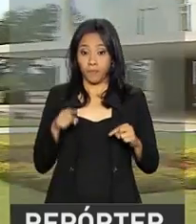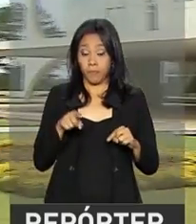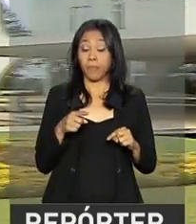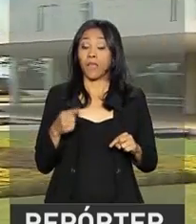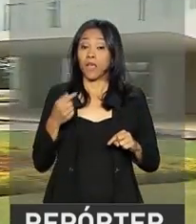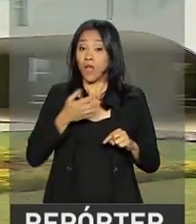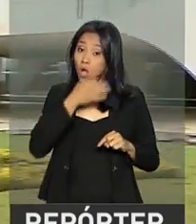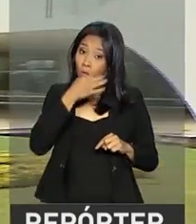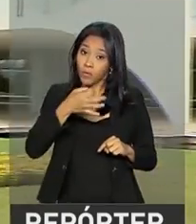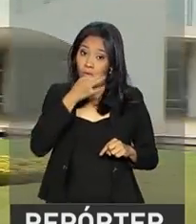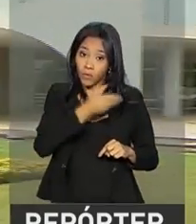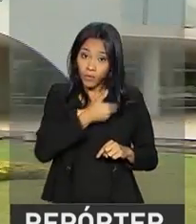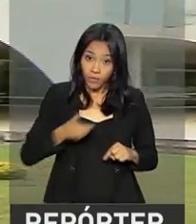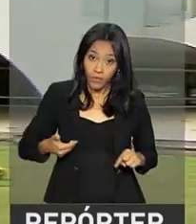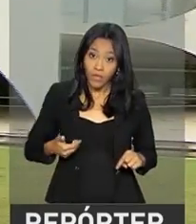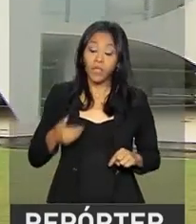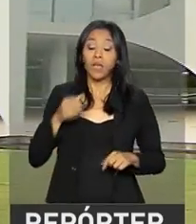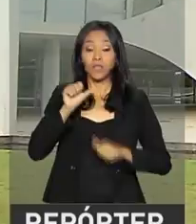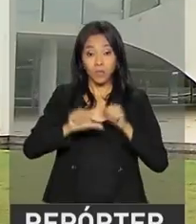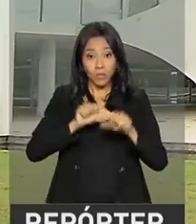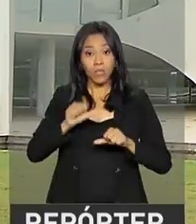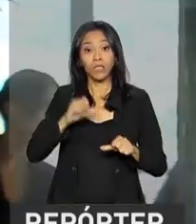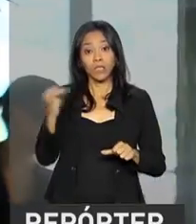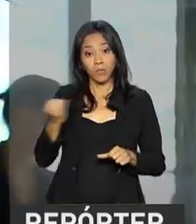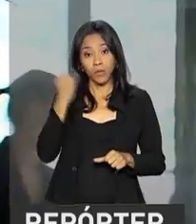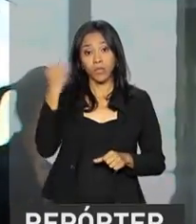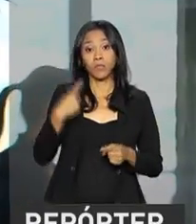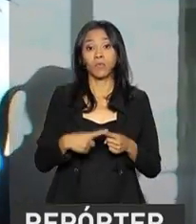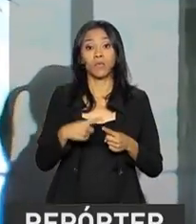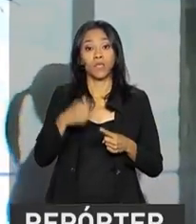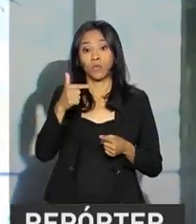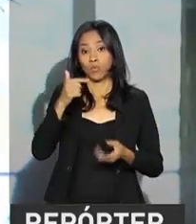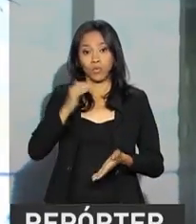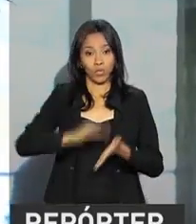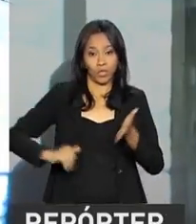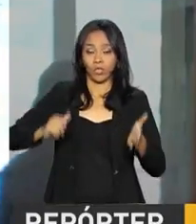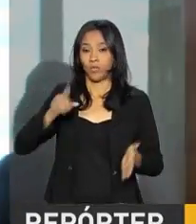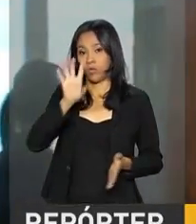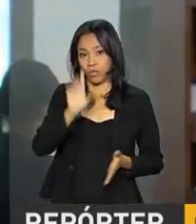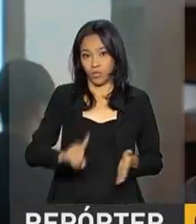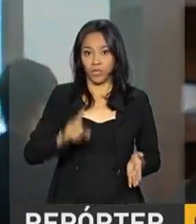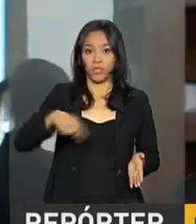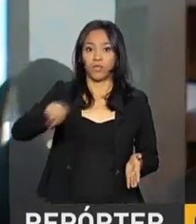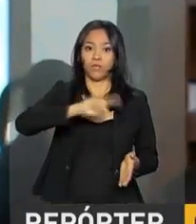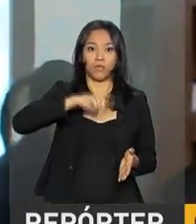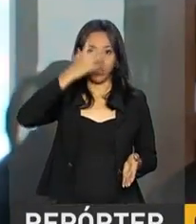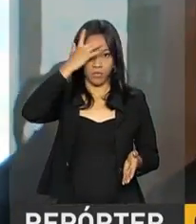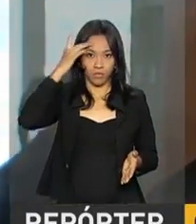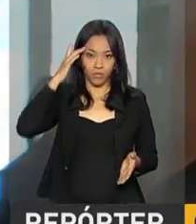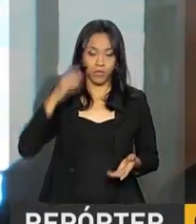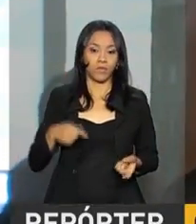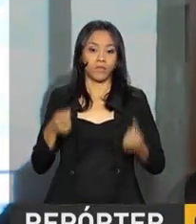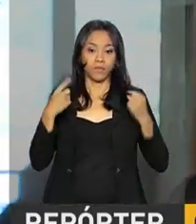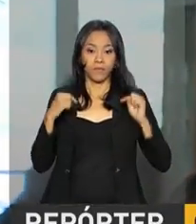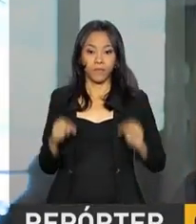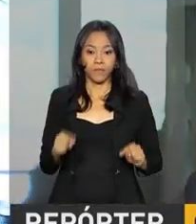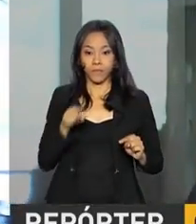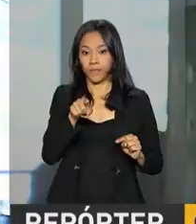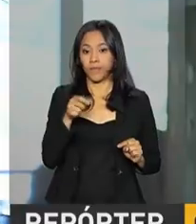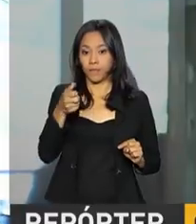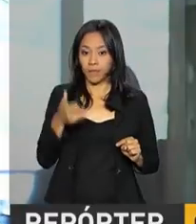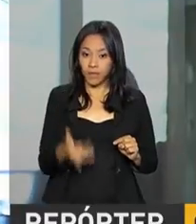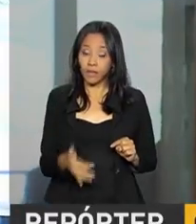porque não retiram direitos da população um avanço no sentido daquilo no rumo da aquilo